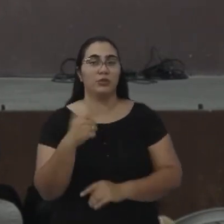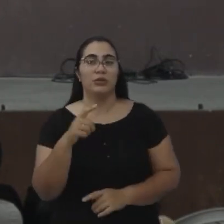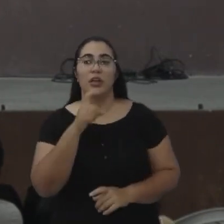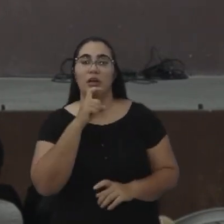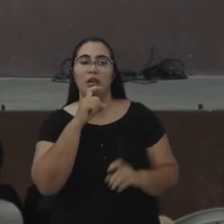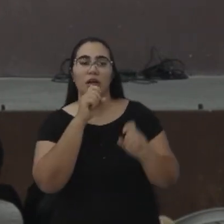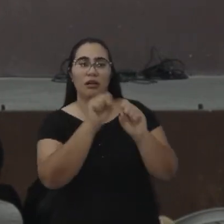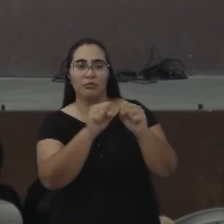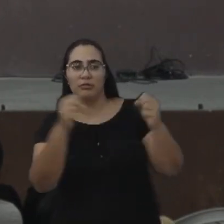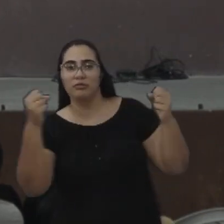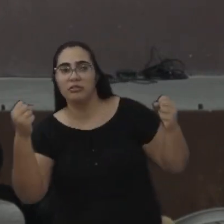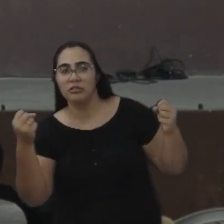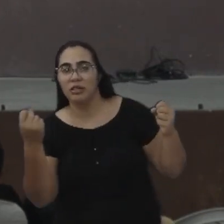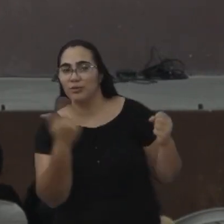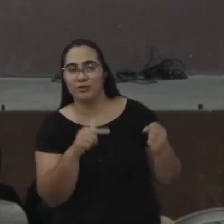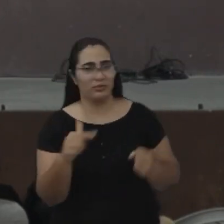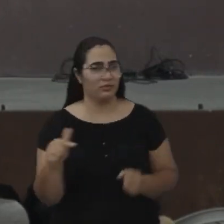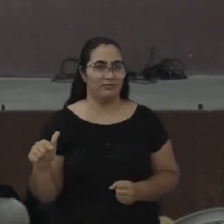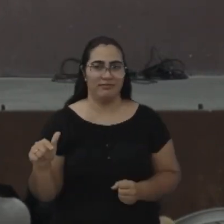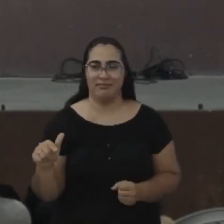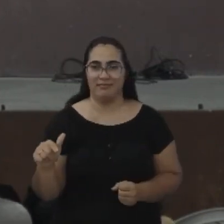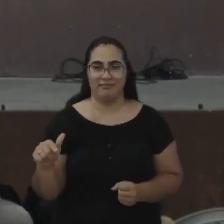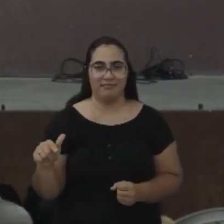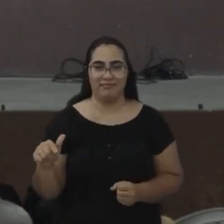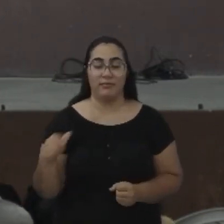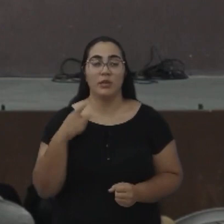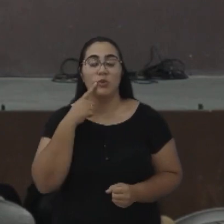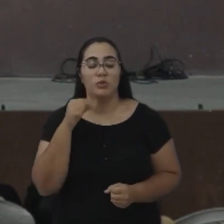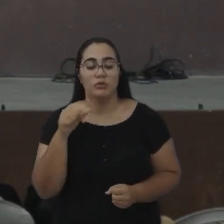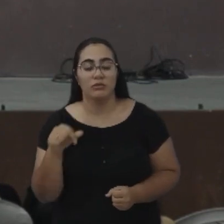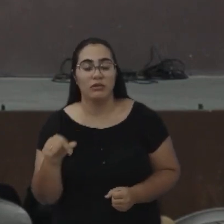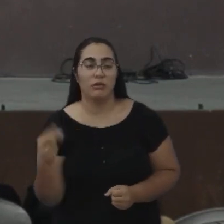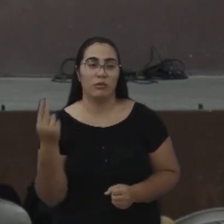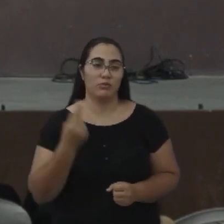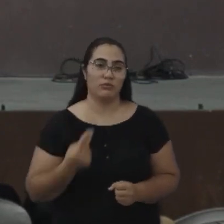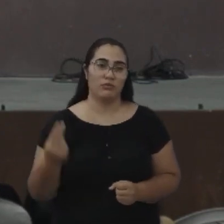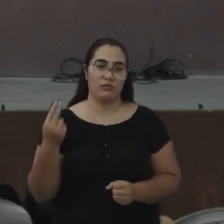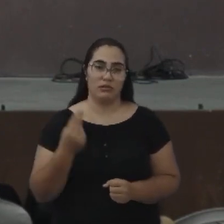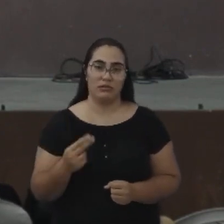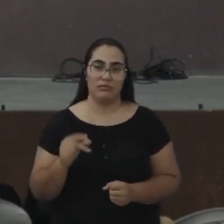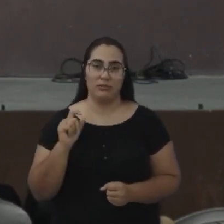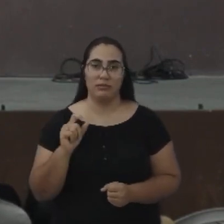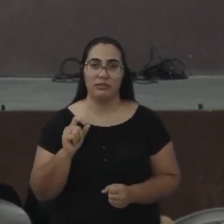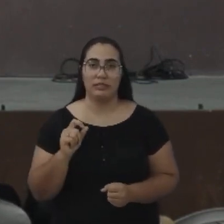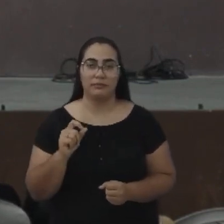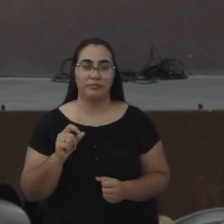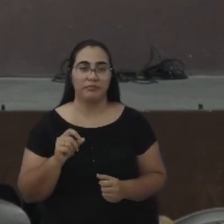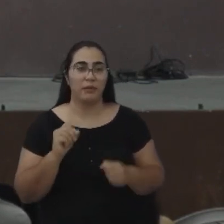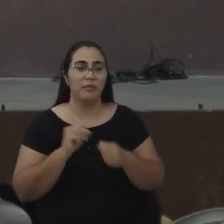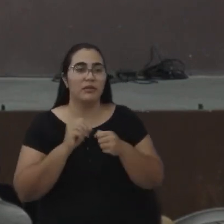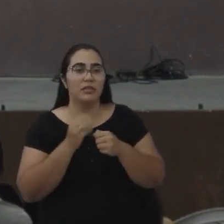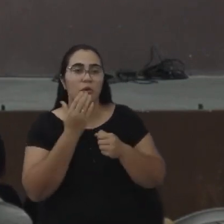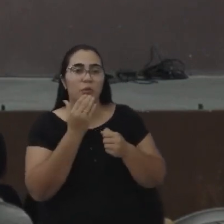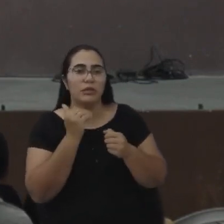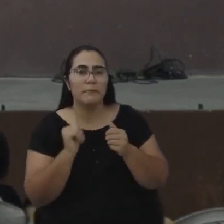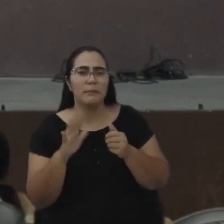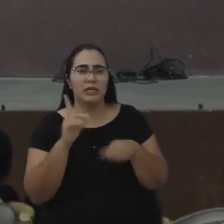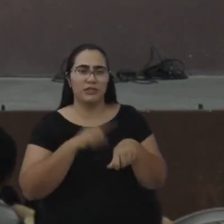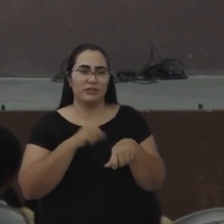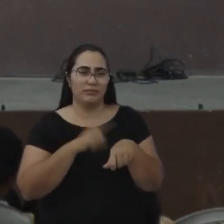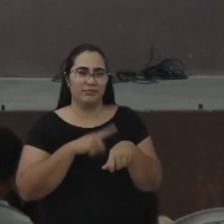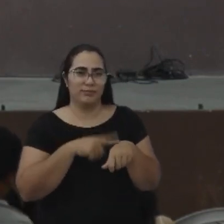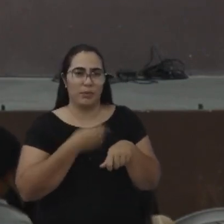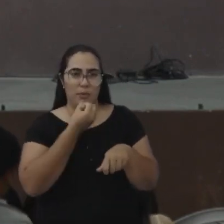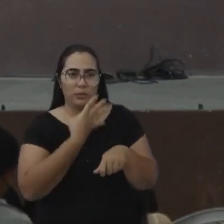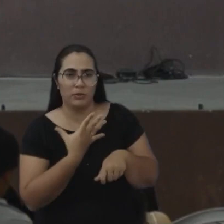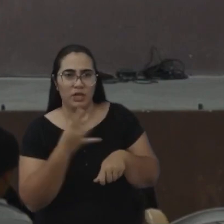e conservantes industriais. O sal, então, ele era utilizado como um conservante natural. O sal, ele